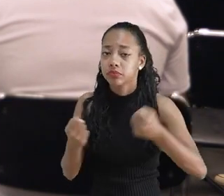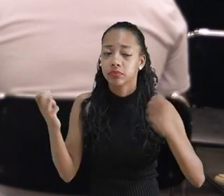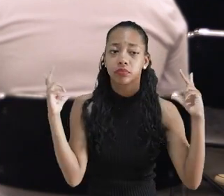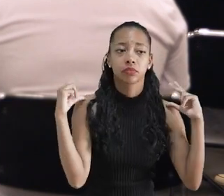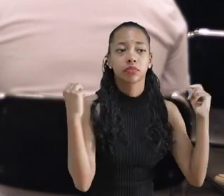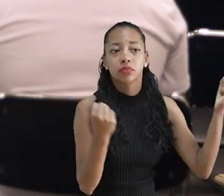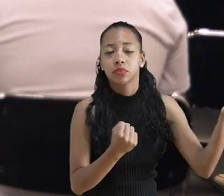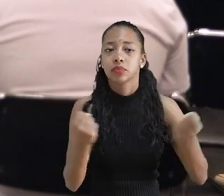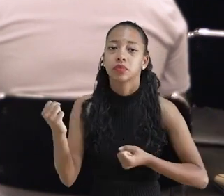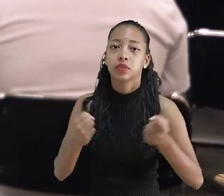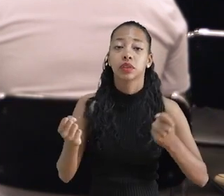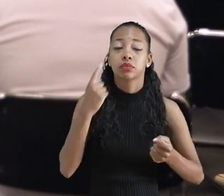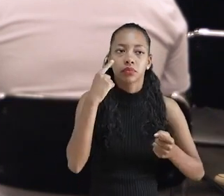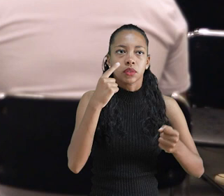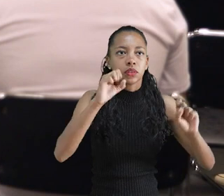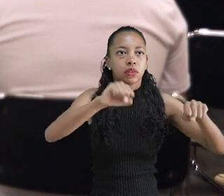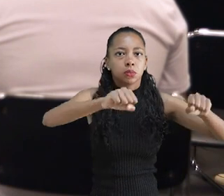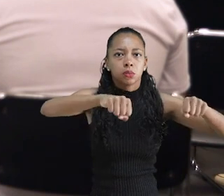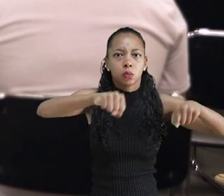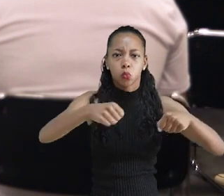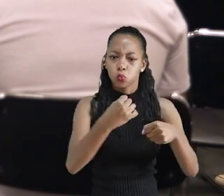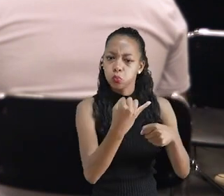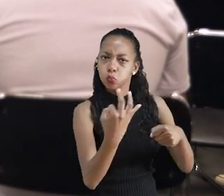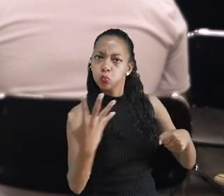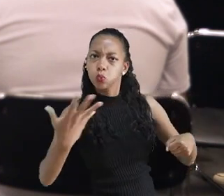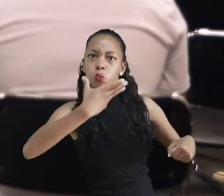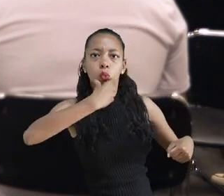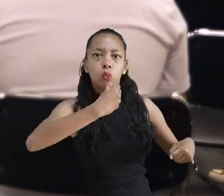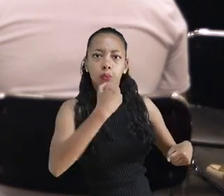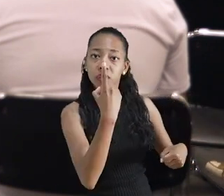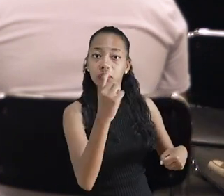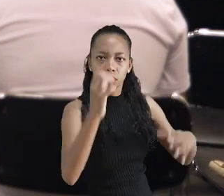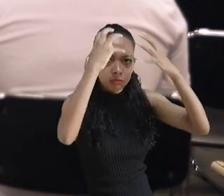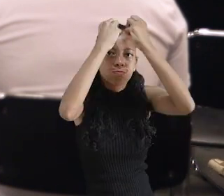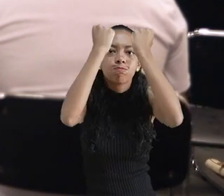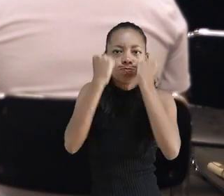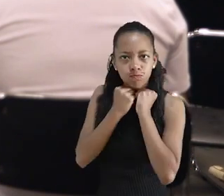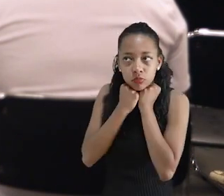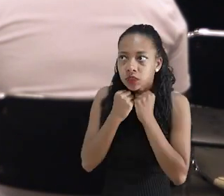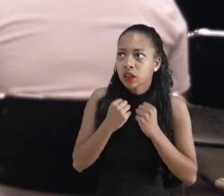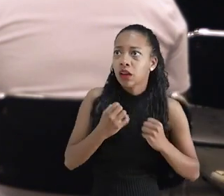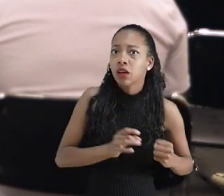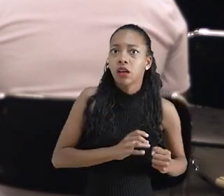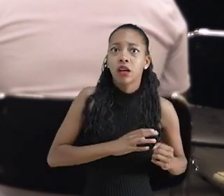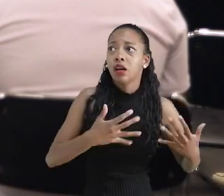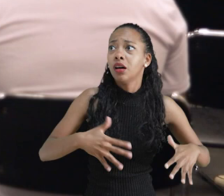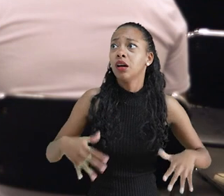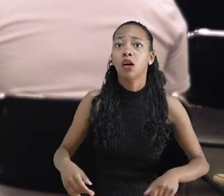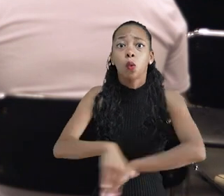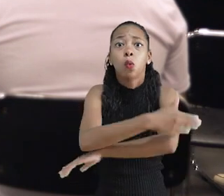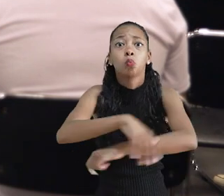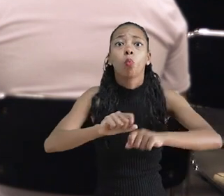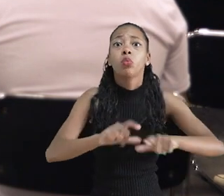grupo de 10 homens de moto encapuzados né E aí começa o Pânico já dentro da Van as ruas